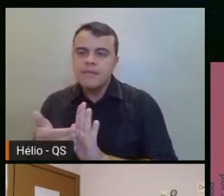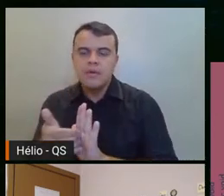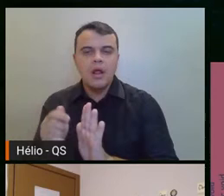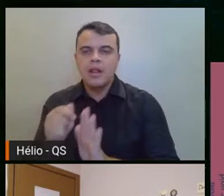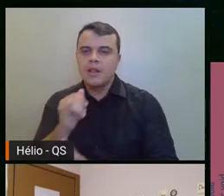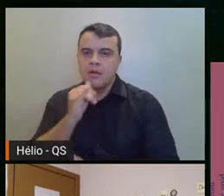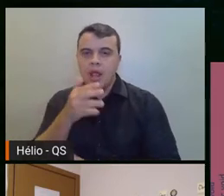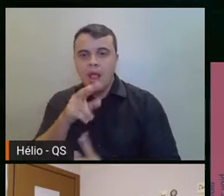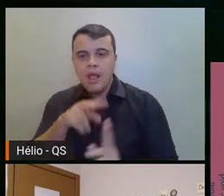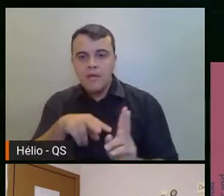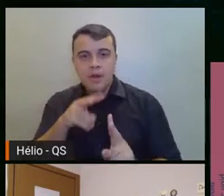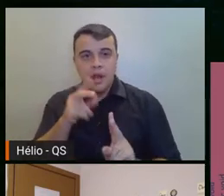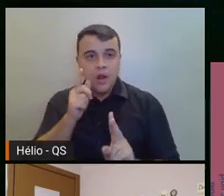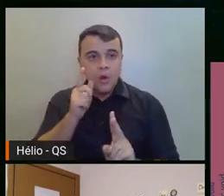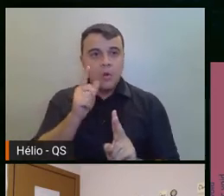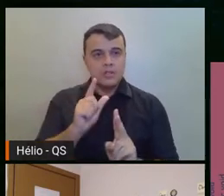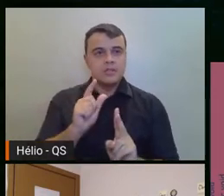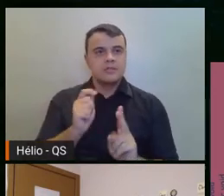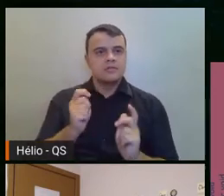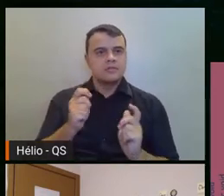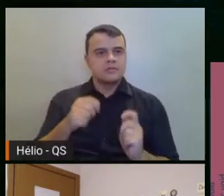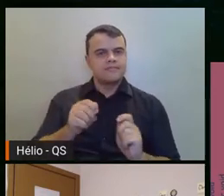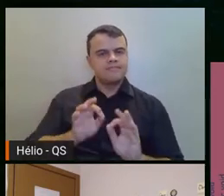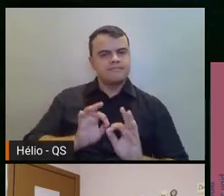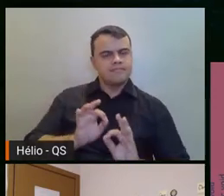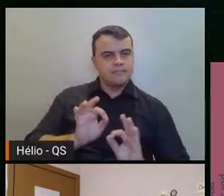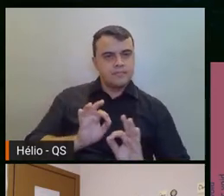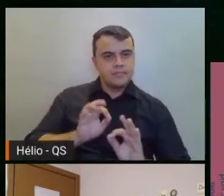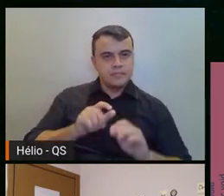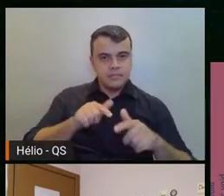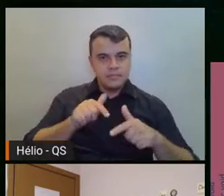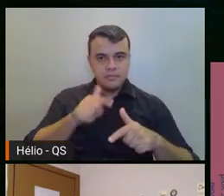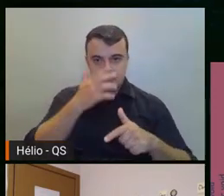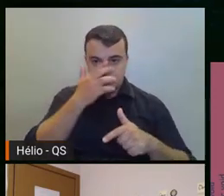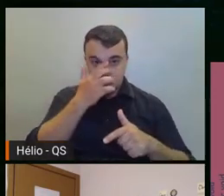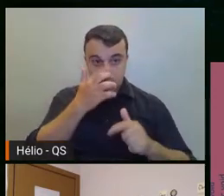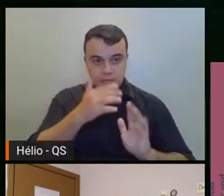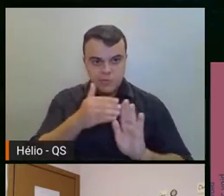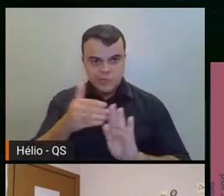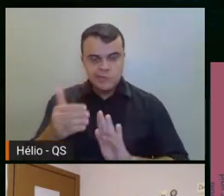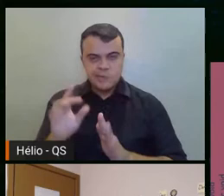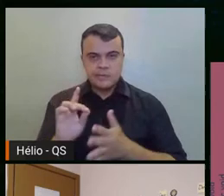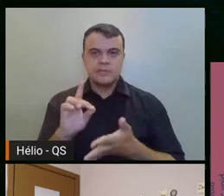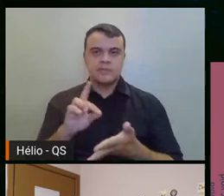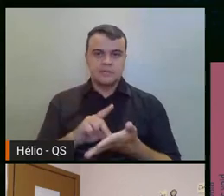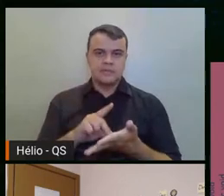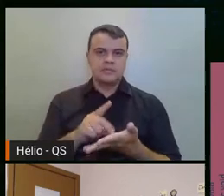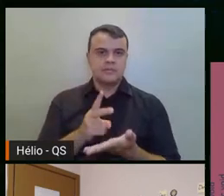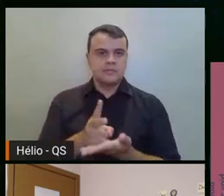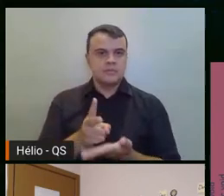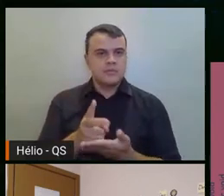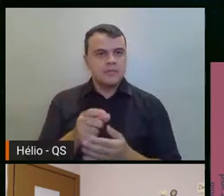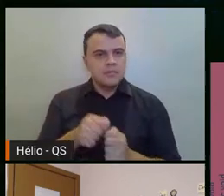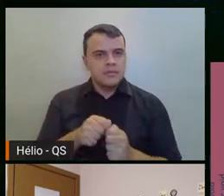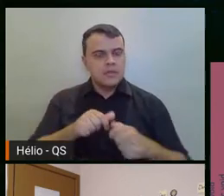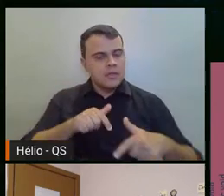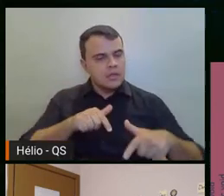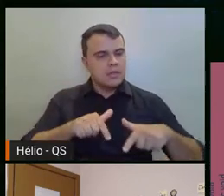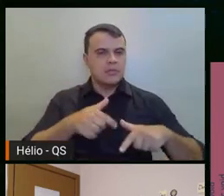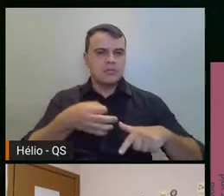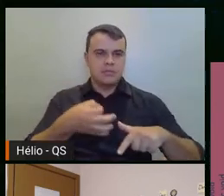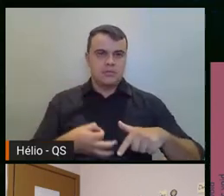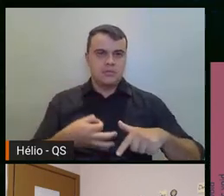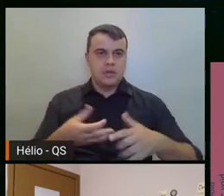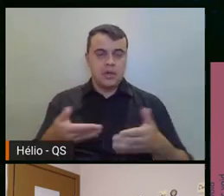querendo avaliar se você consegue se planejar e trabalhar com prazos reais né a ideia simular mesmo o mercado de trabalho né